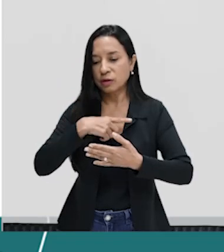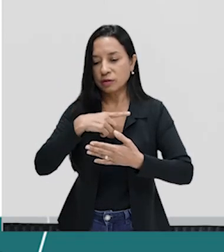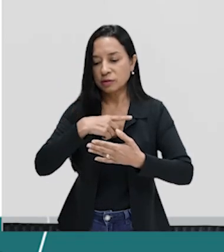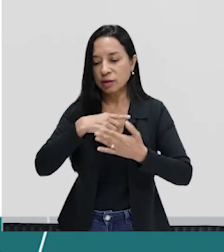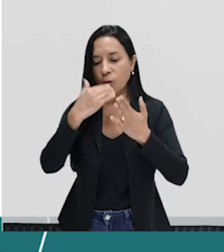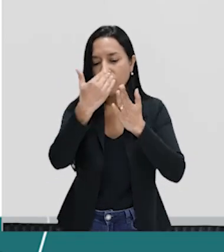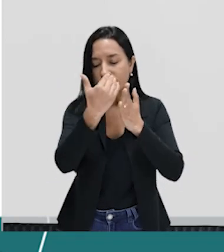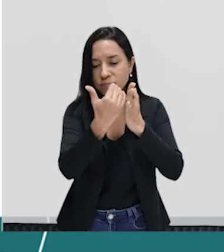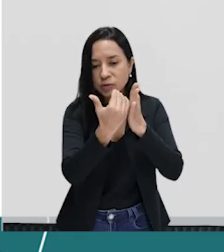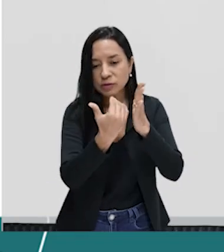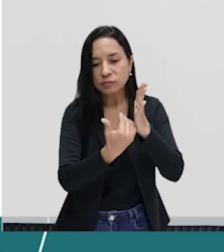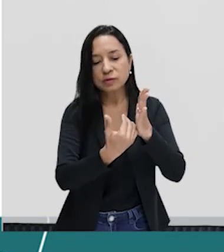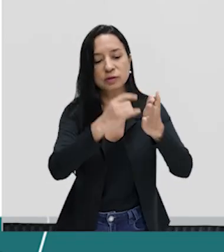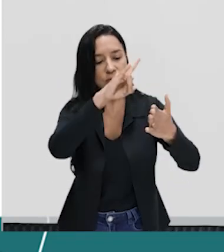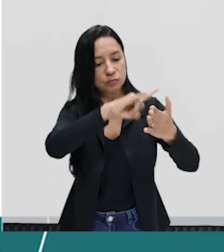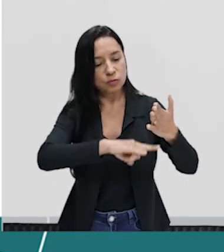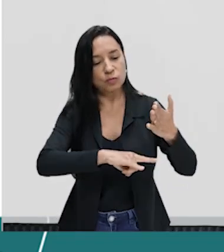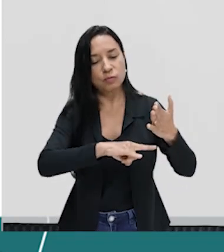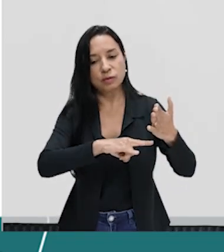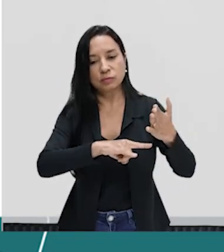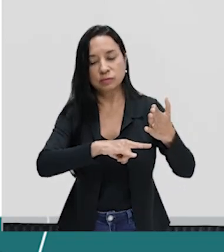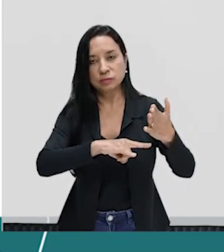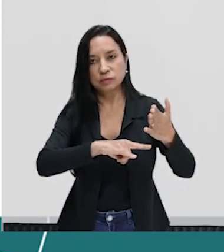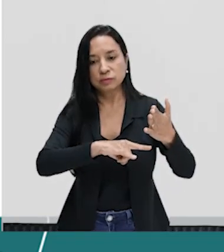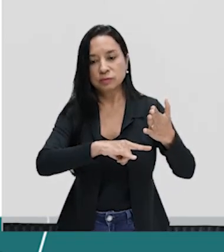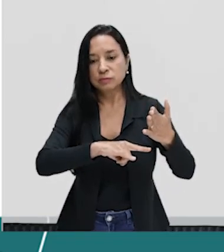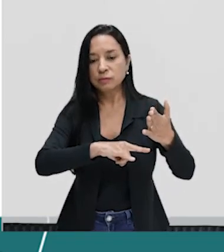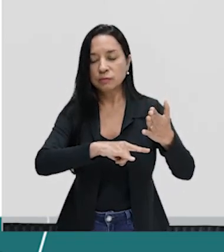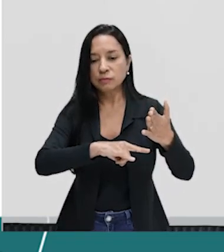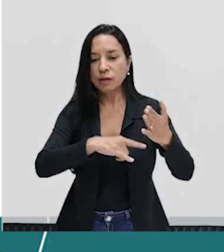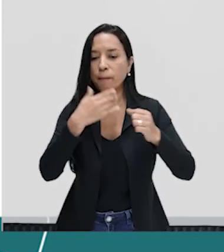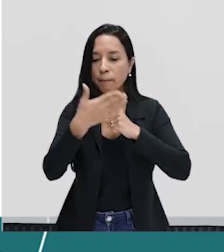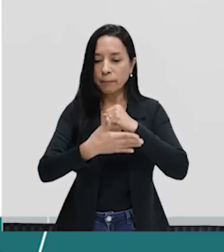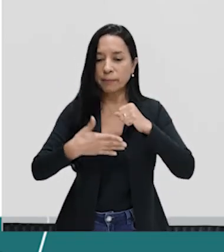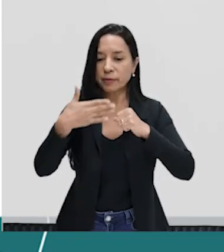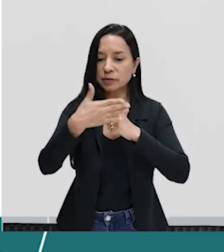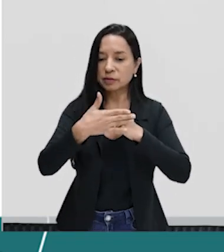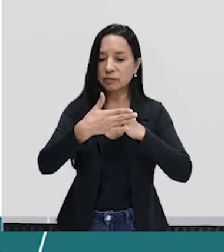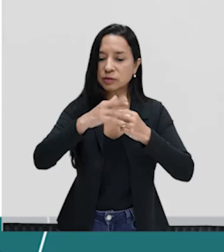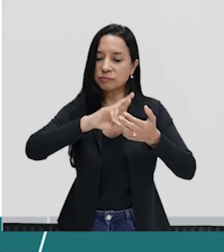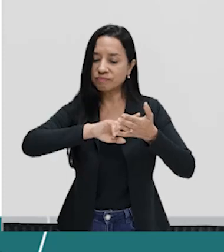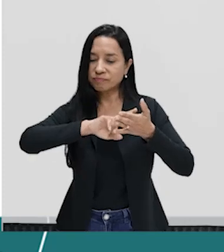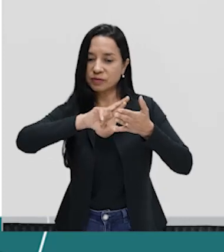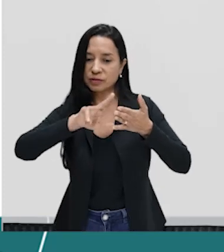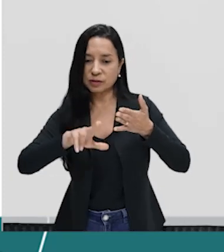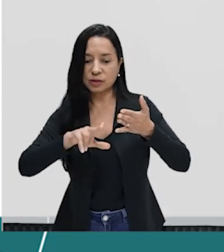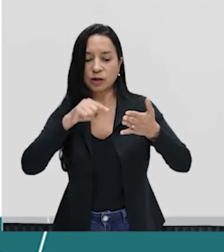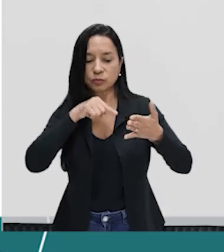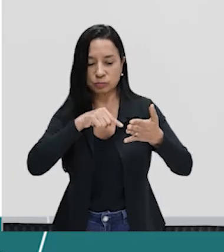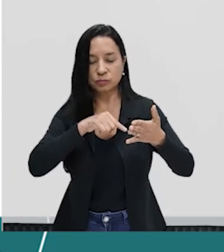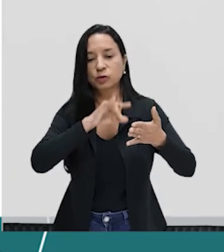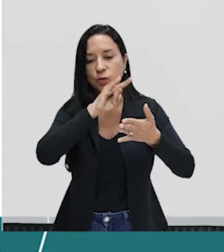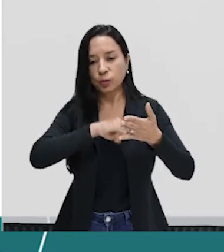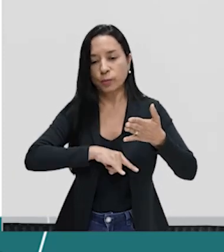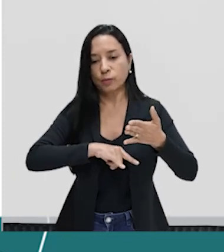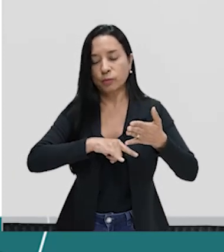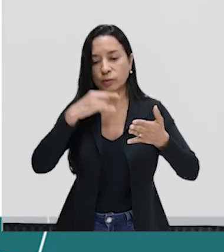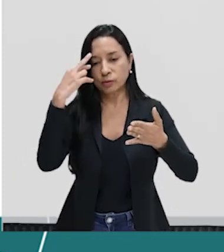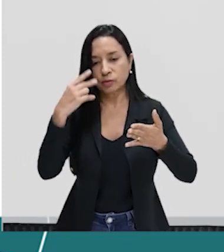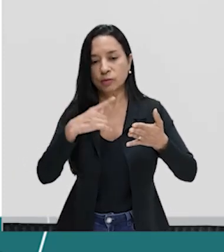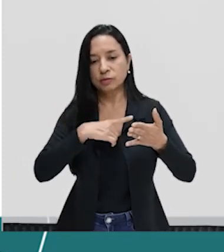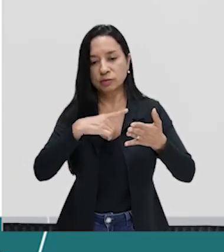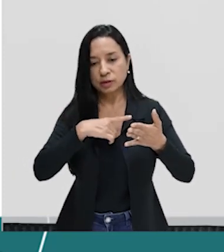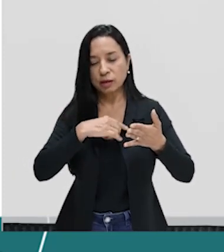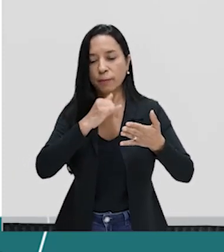divisão nesses documentos históricos. Existe basicamente, variedade nesses documentos históricos. Nós temos, por